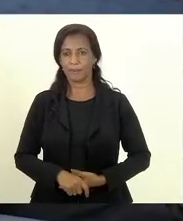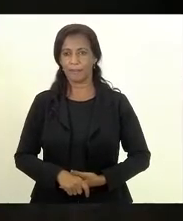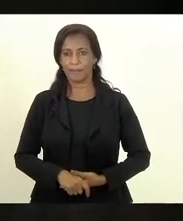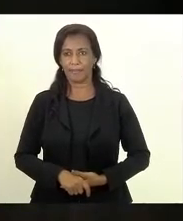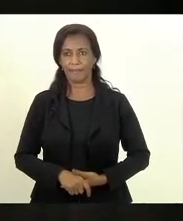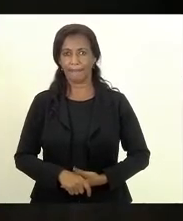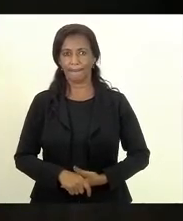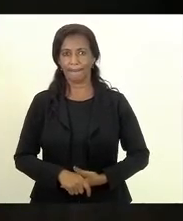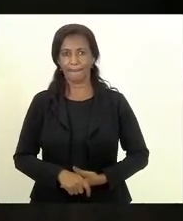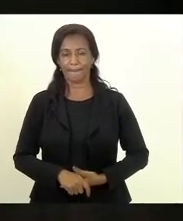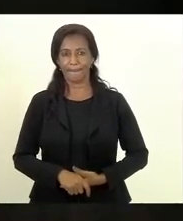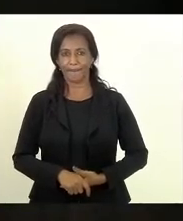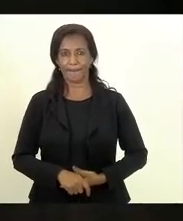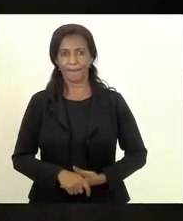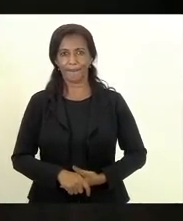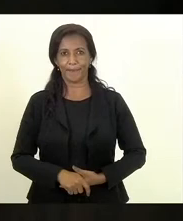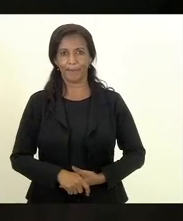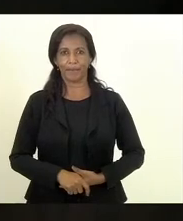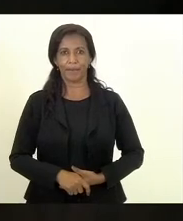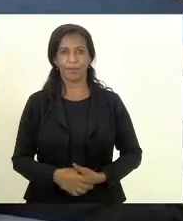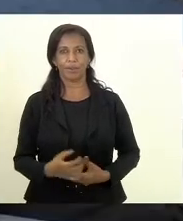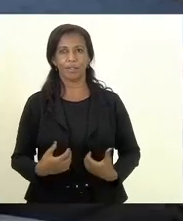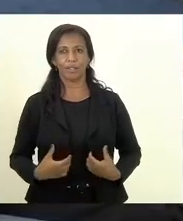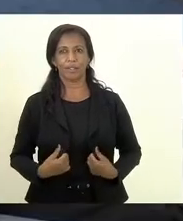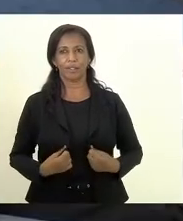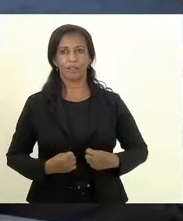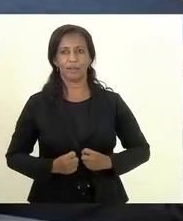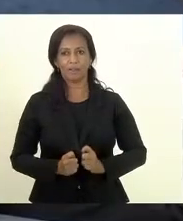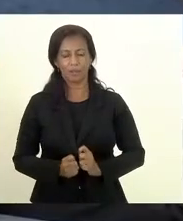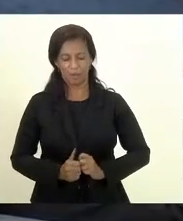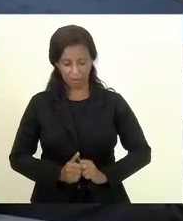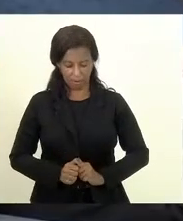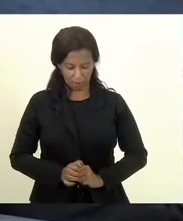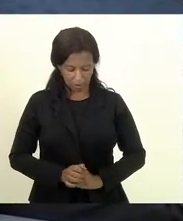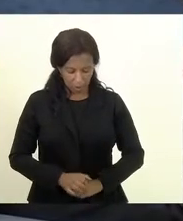Oi. Oi, Chico.